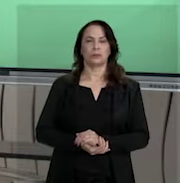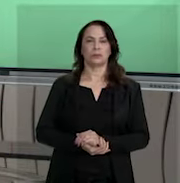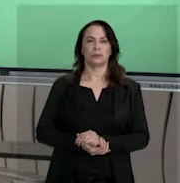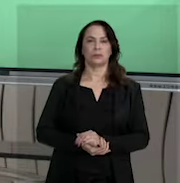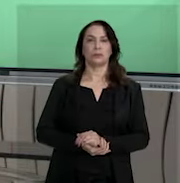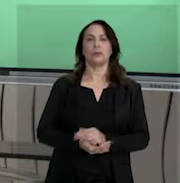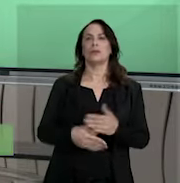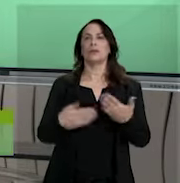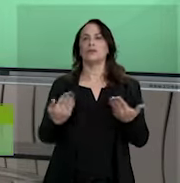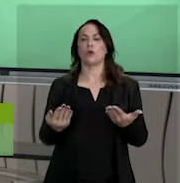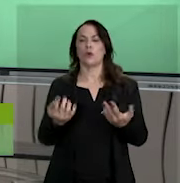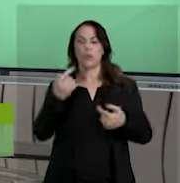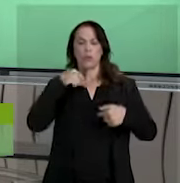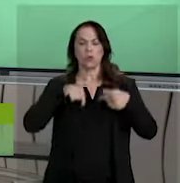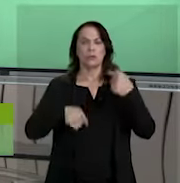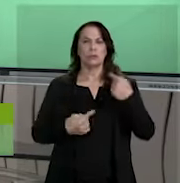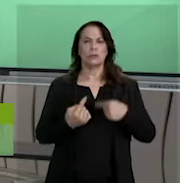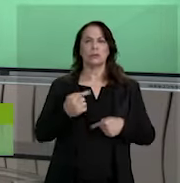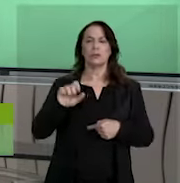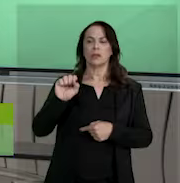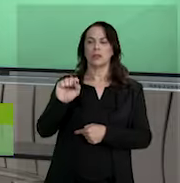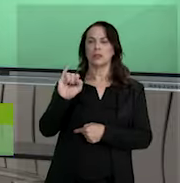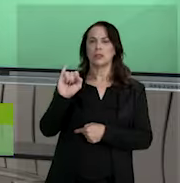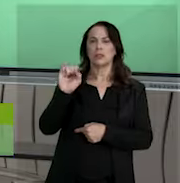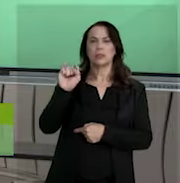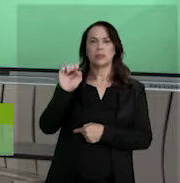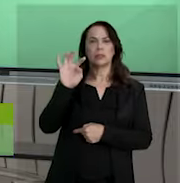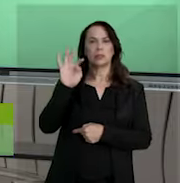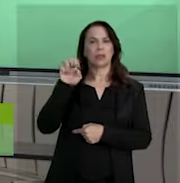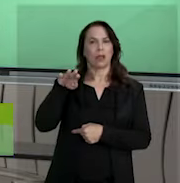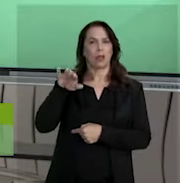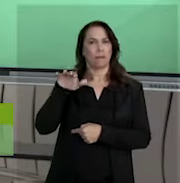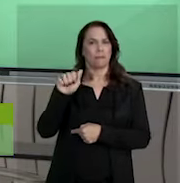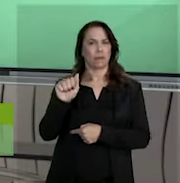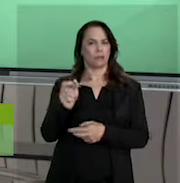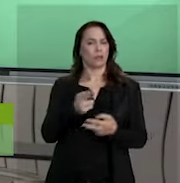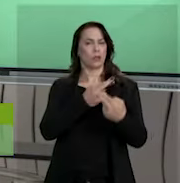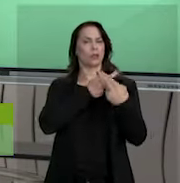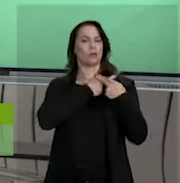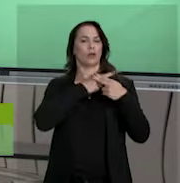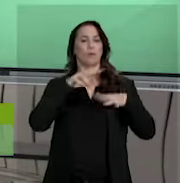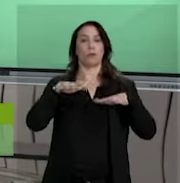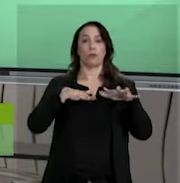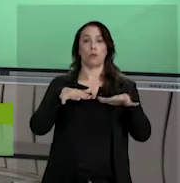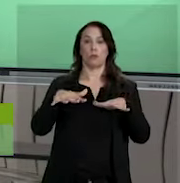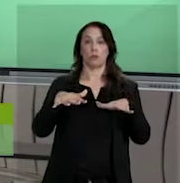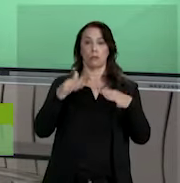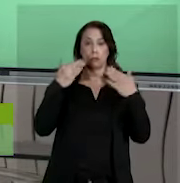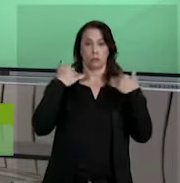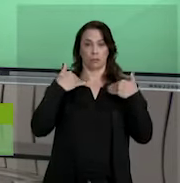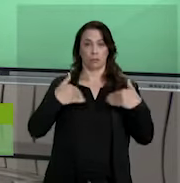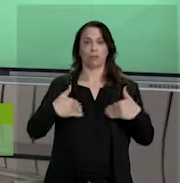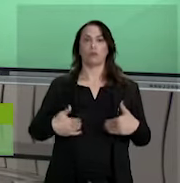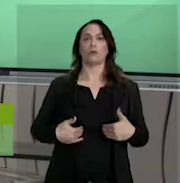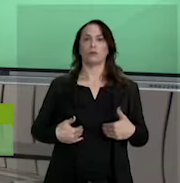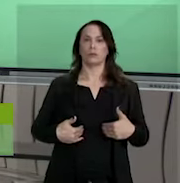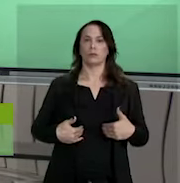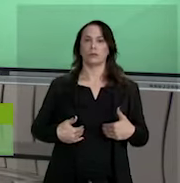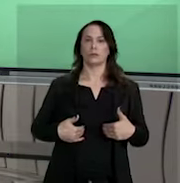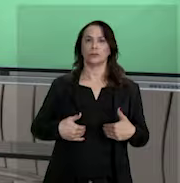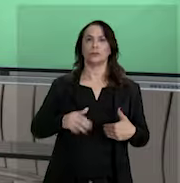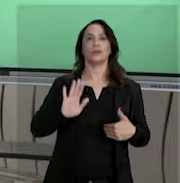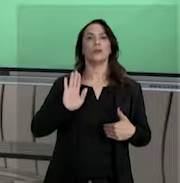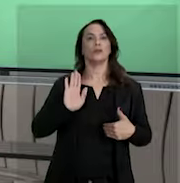sistema responsável pelo movimento do nosso corpo? Ludmila mostrou ali vários, né? A gente não tem um único